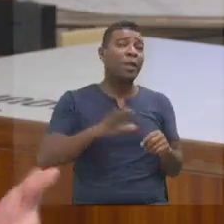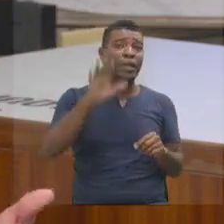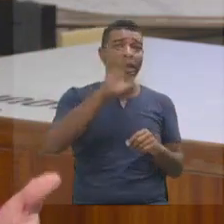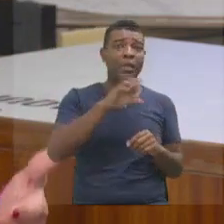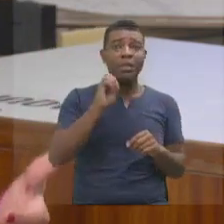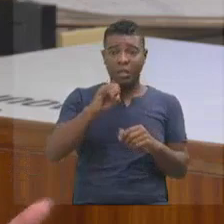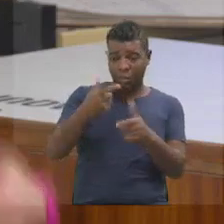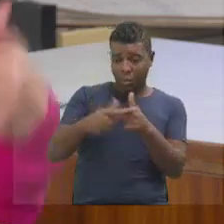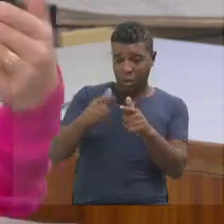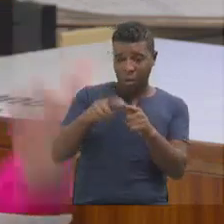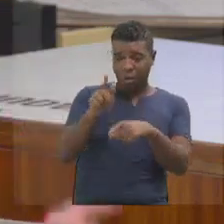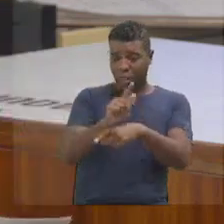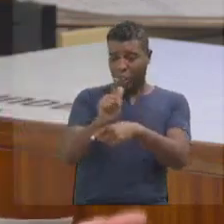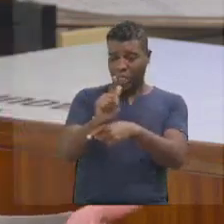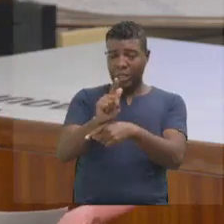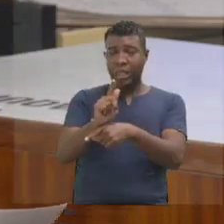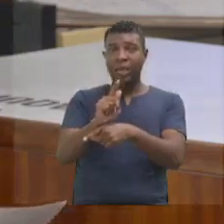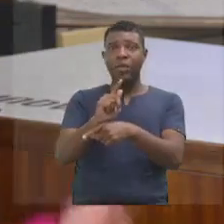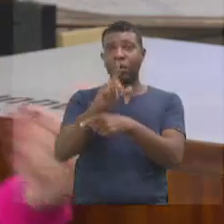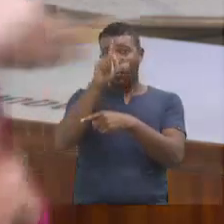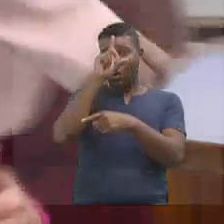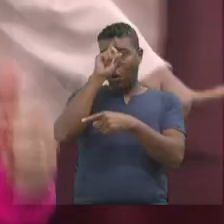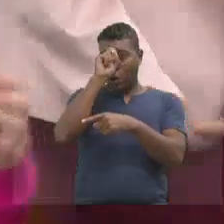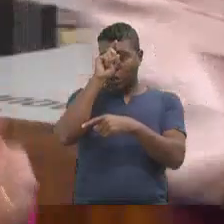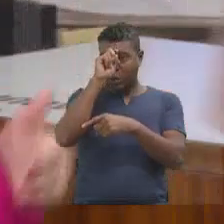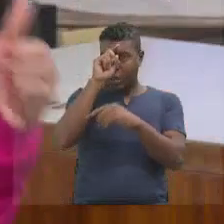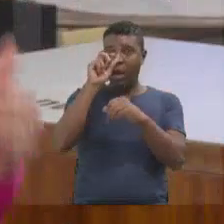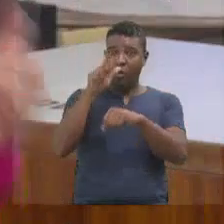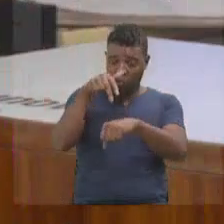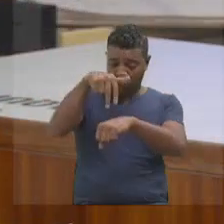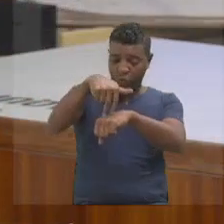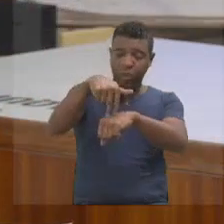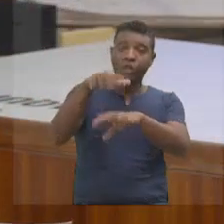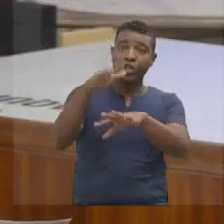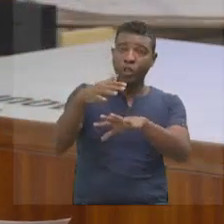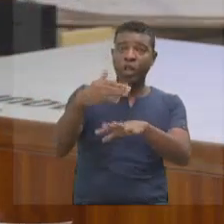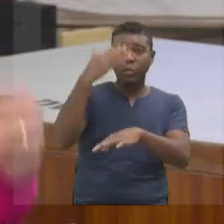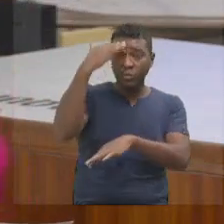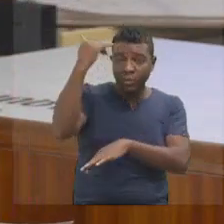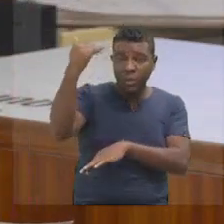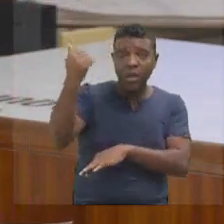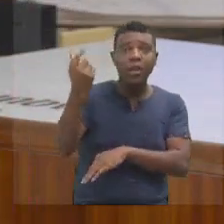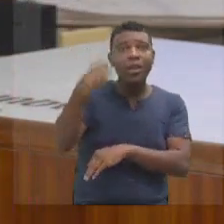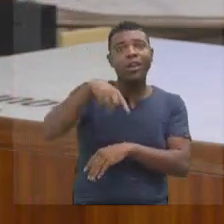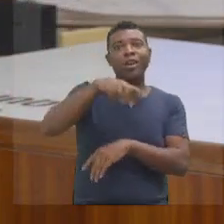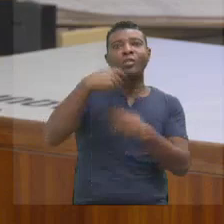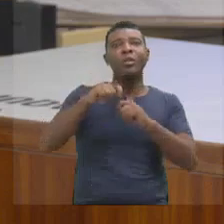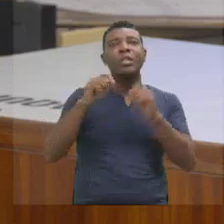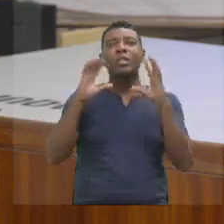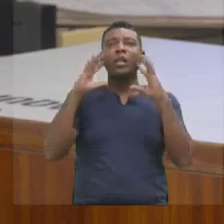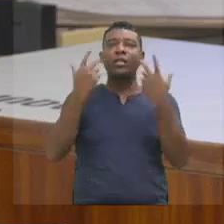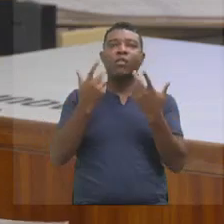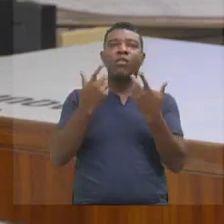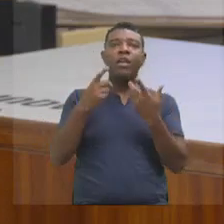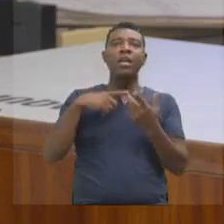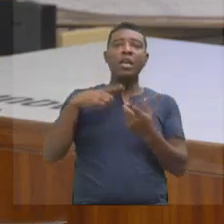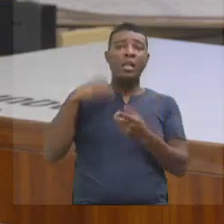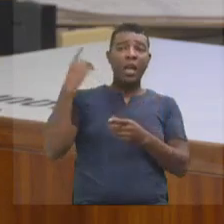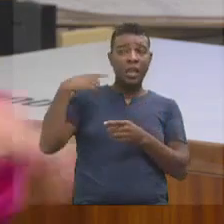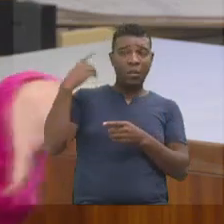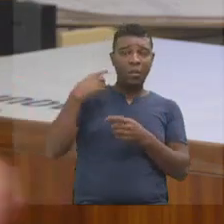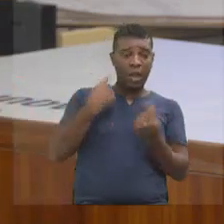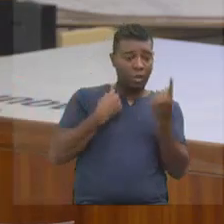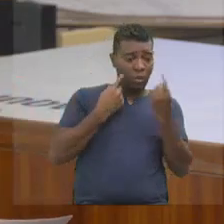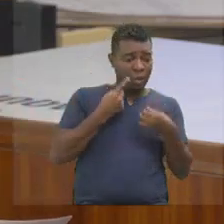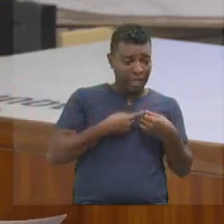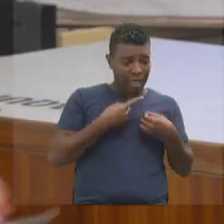gestão no hospital no hospital consolidado a gente precisa procurar resolvê-los e não existe Deputado de uma cidade nós somos de Minas